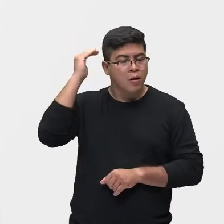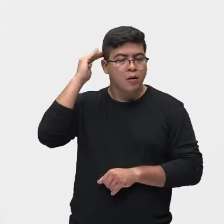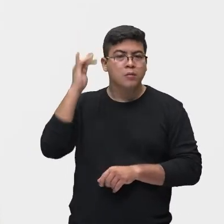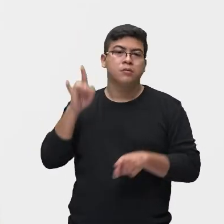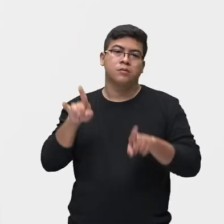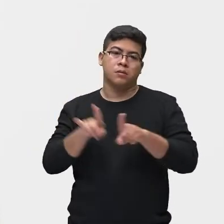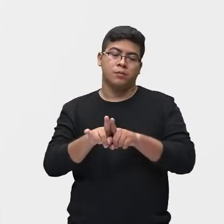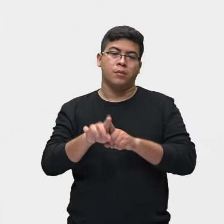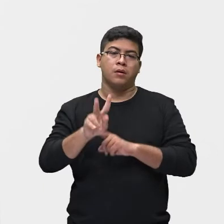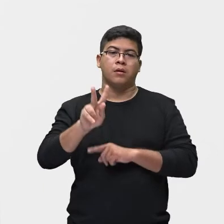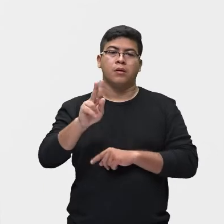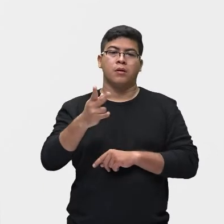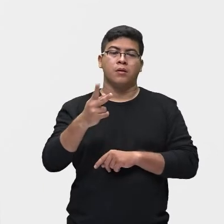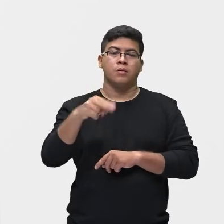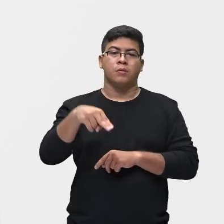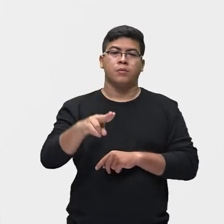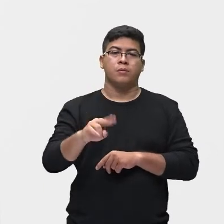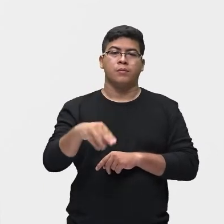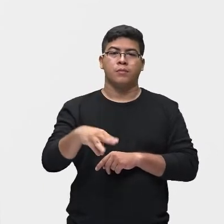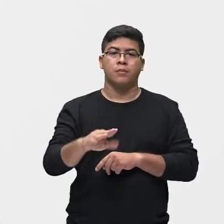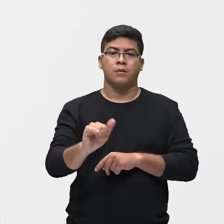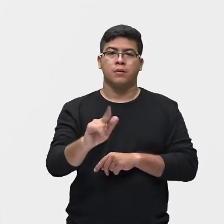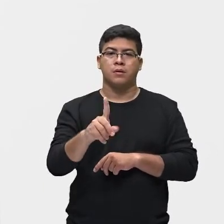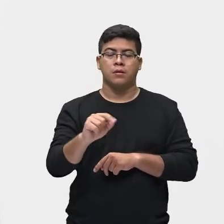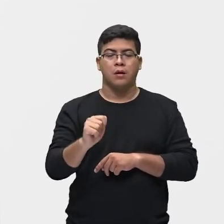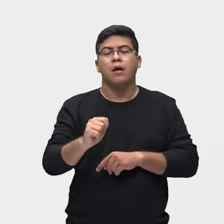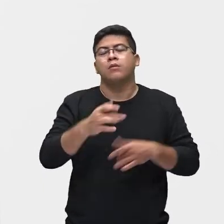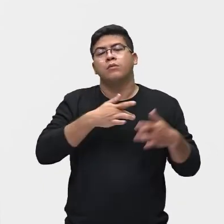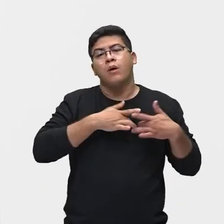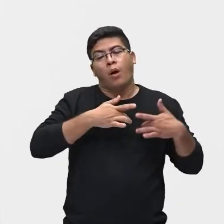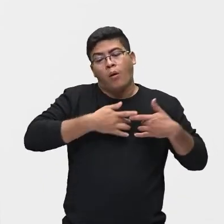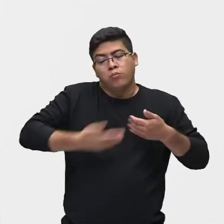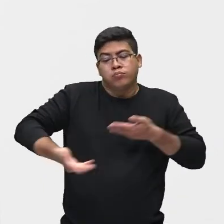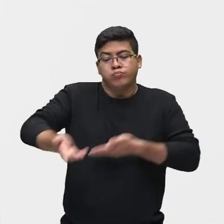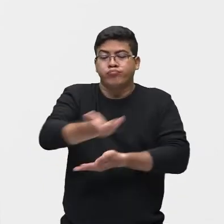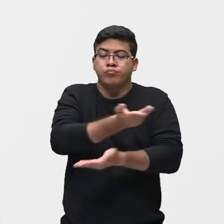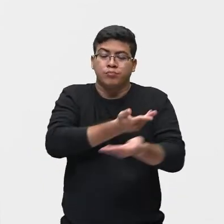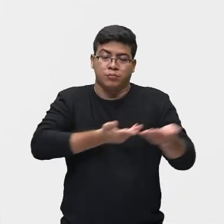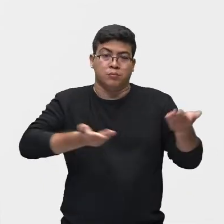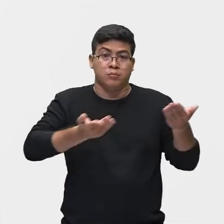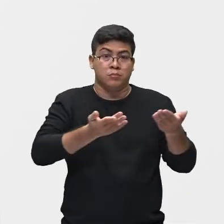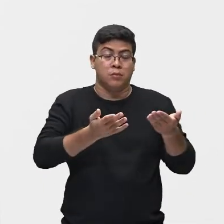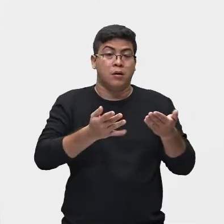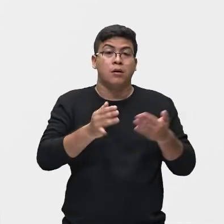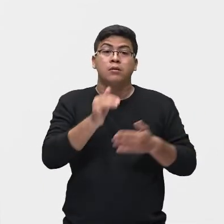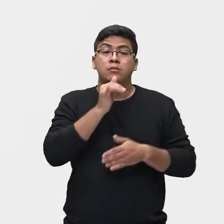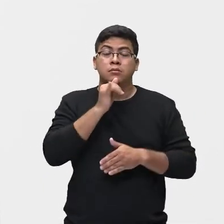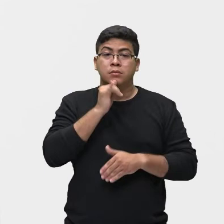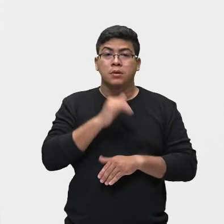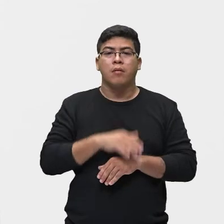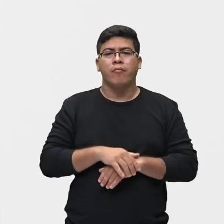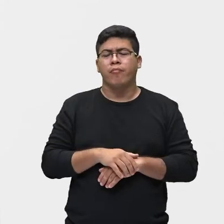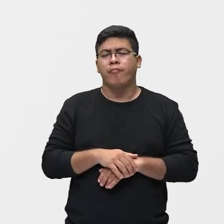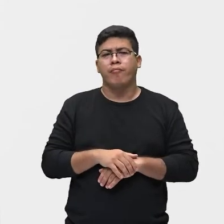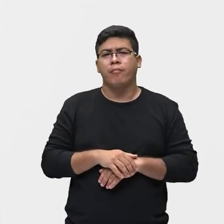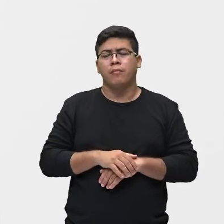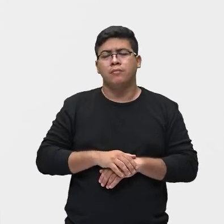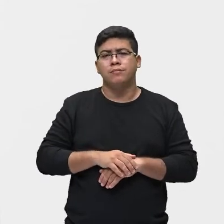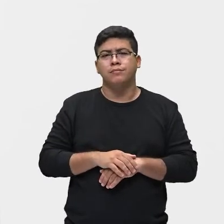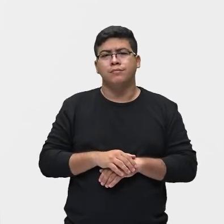baseadas no caráter solidário entre as pessoas, né? Como fundamentais para o processo de